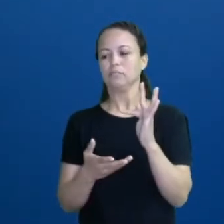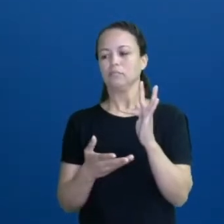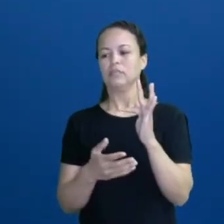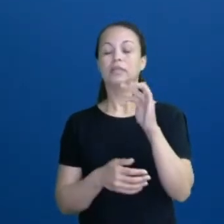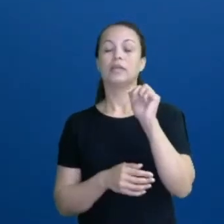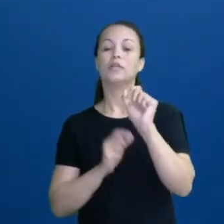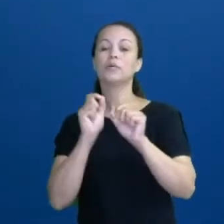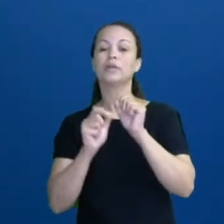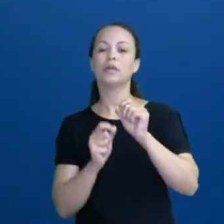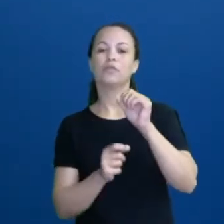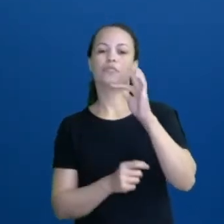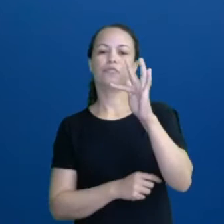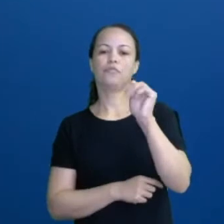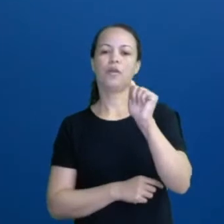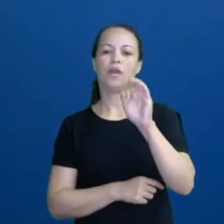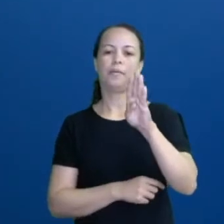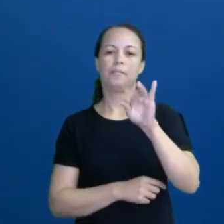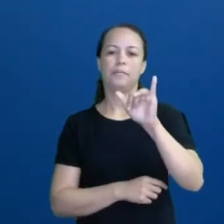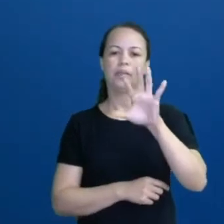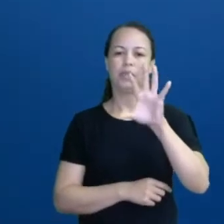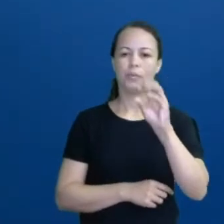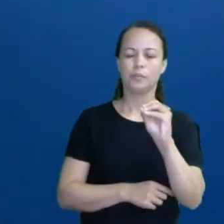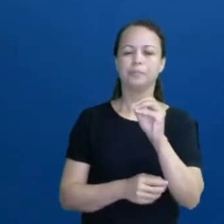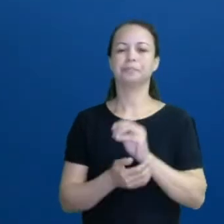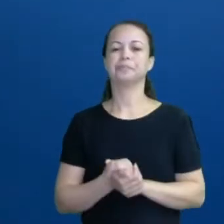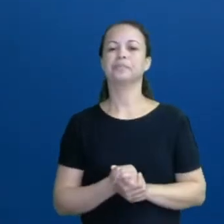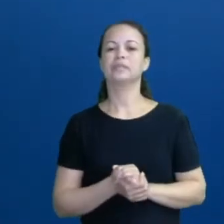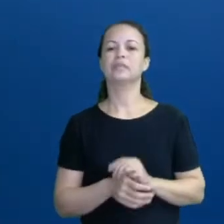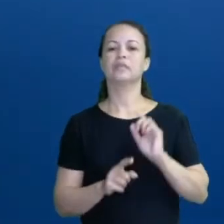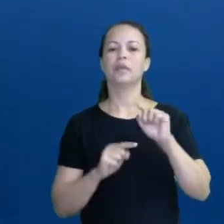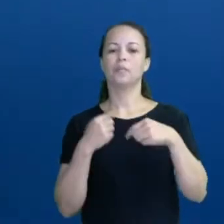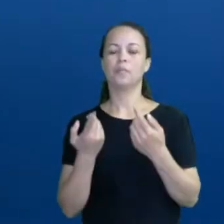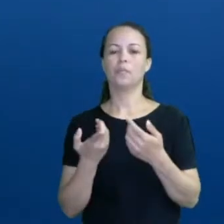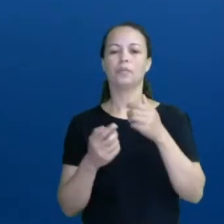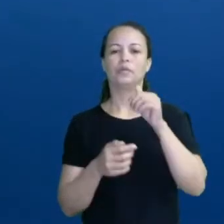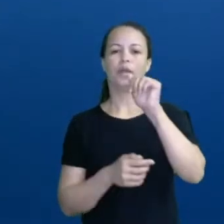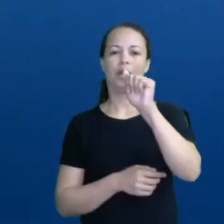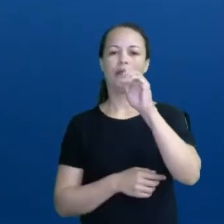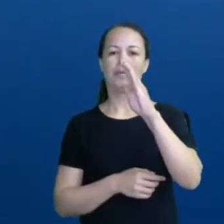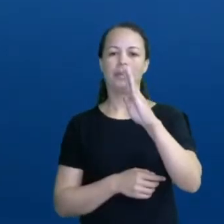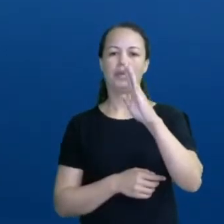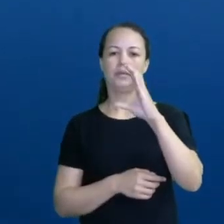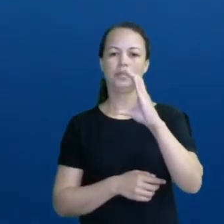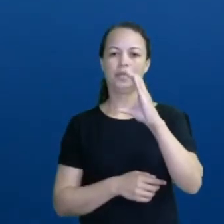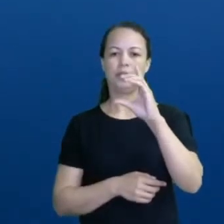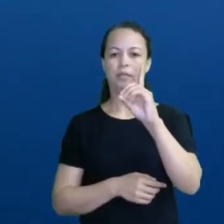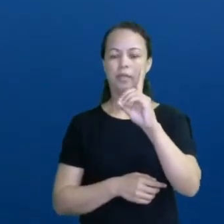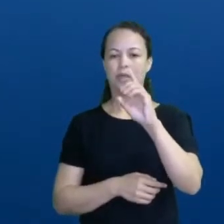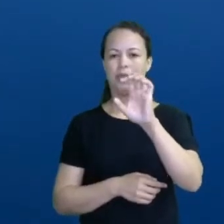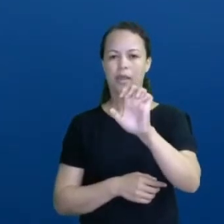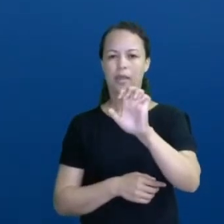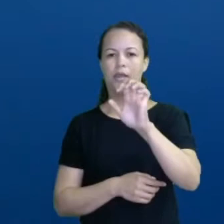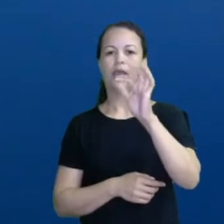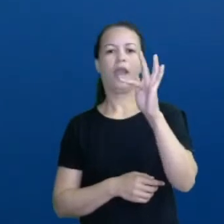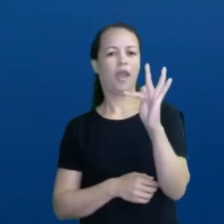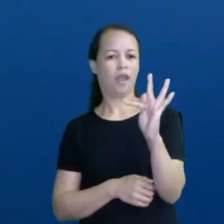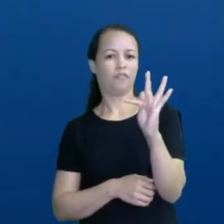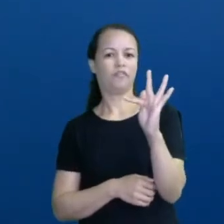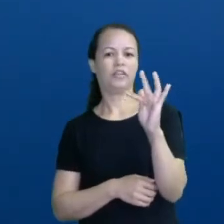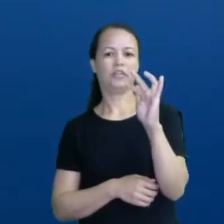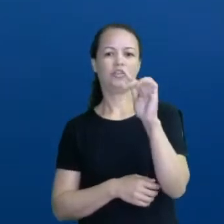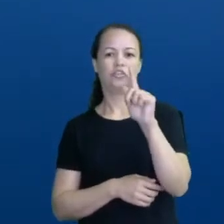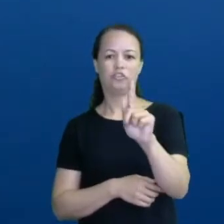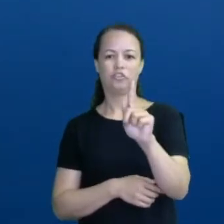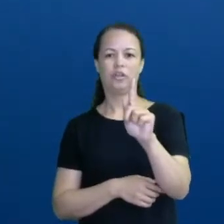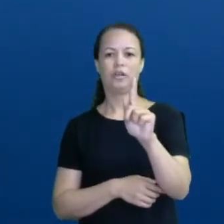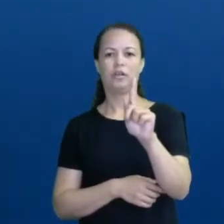Seria o Fábio. E depois do F? A, B, C, D, E,